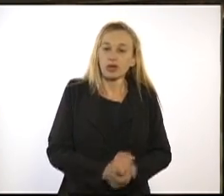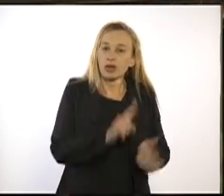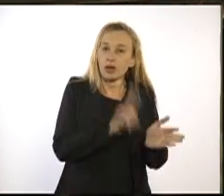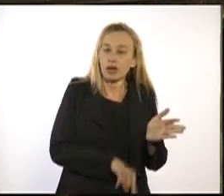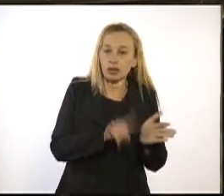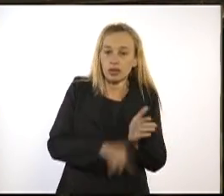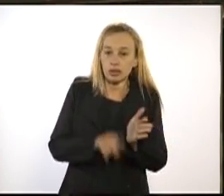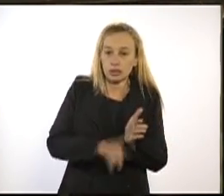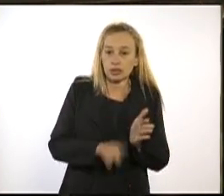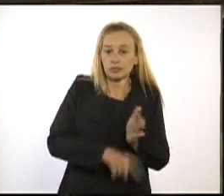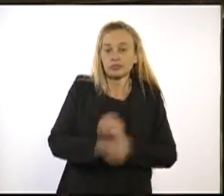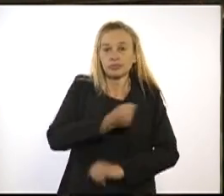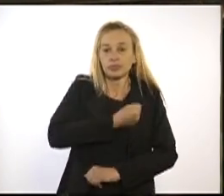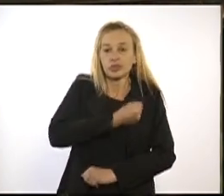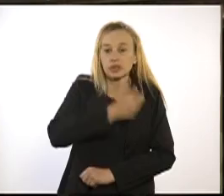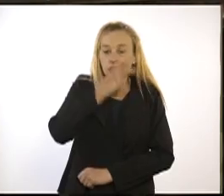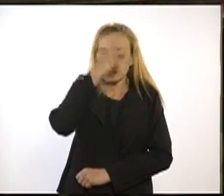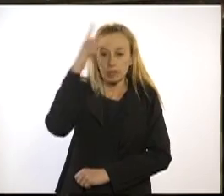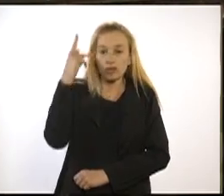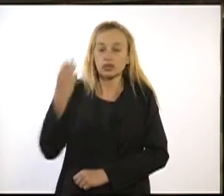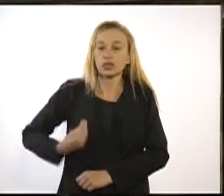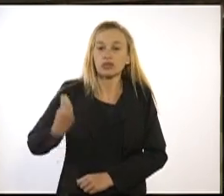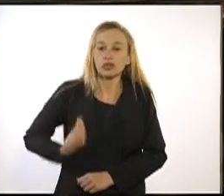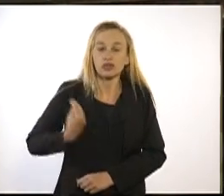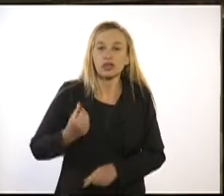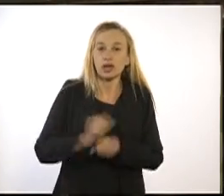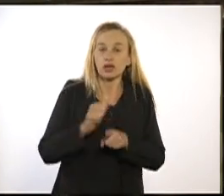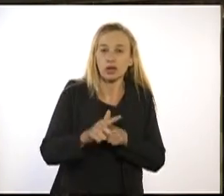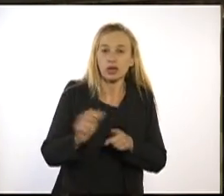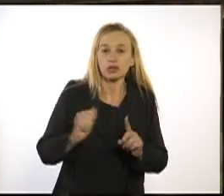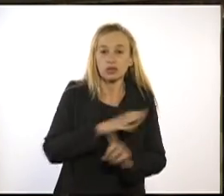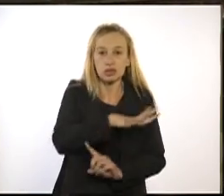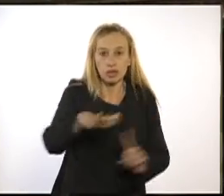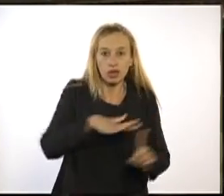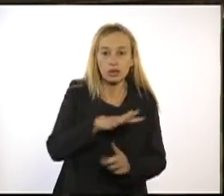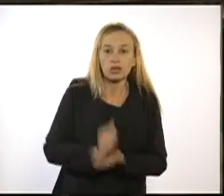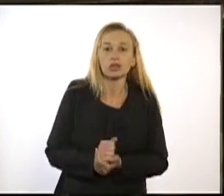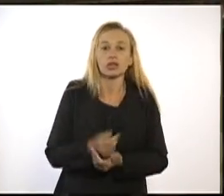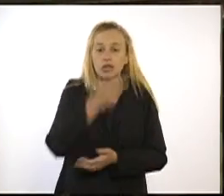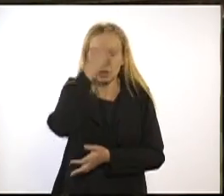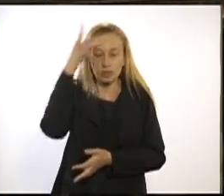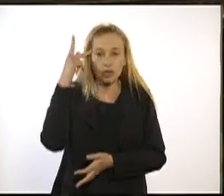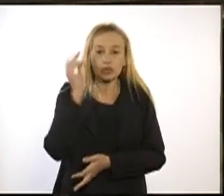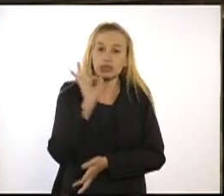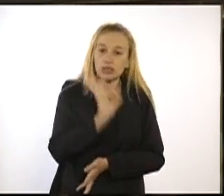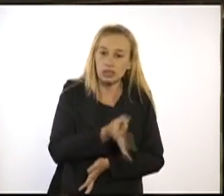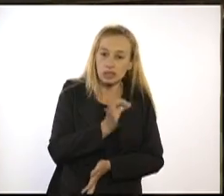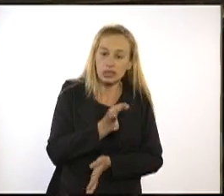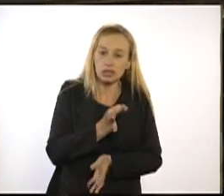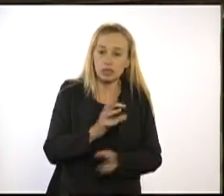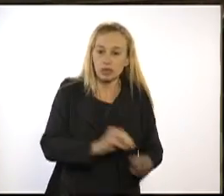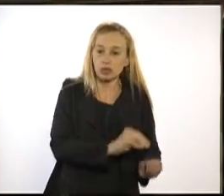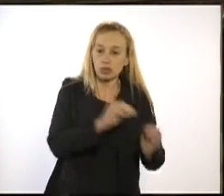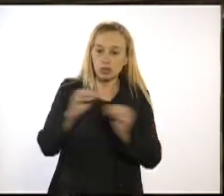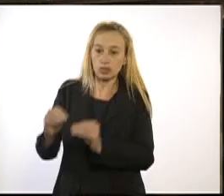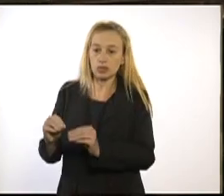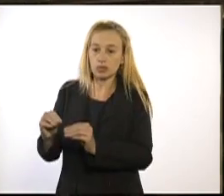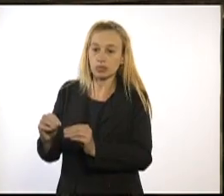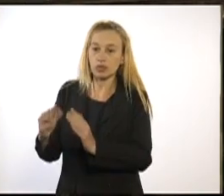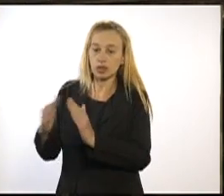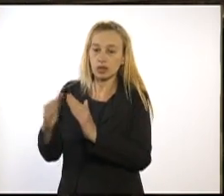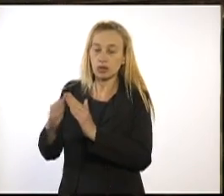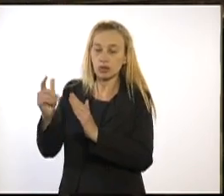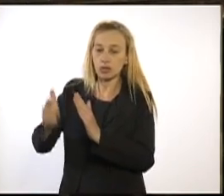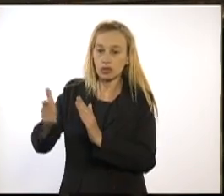diminuído o número de pessoas vivendo em aluguel social e que essas pessoas fossem de fato realocadas, que se faça